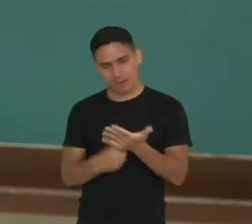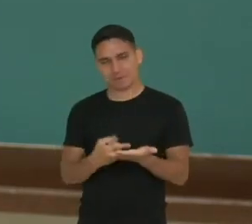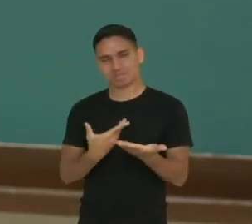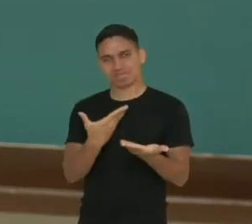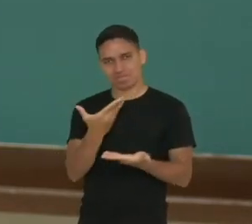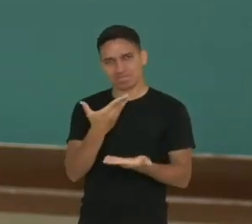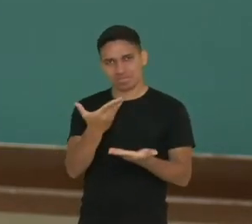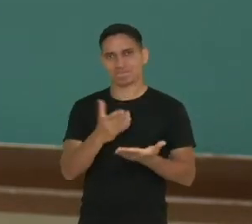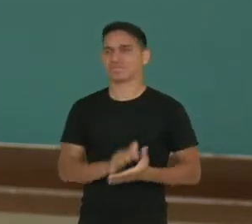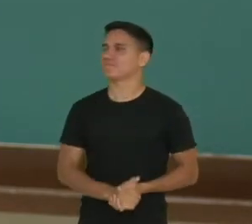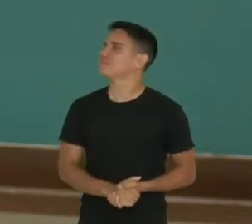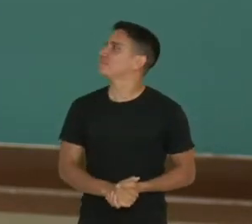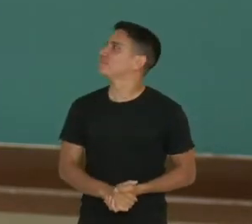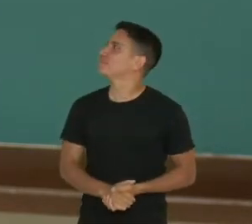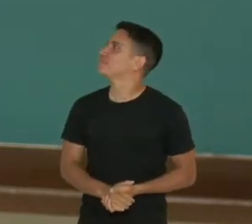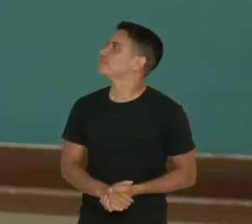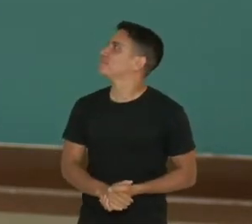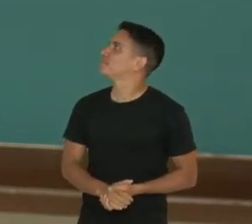isso.